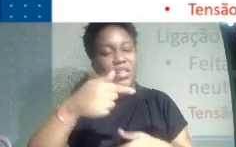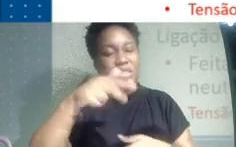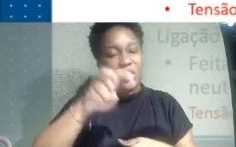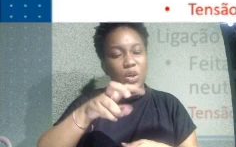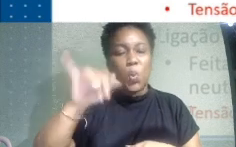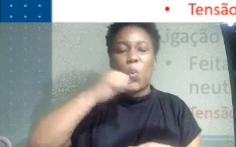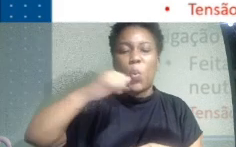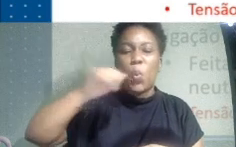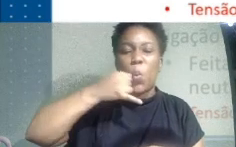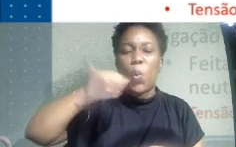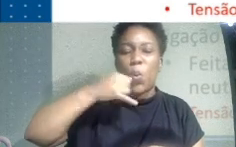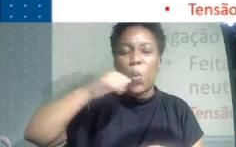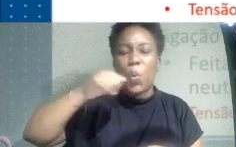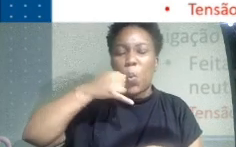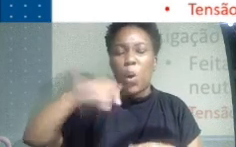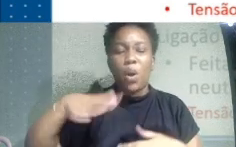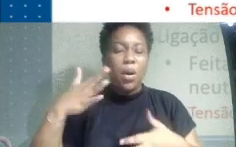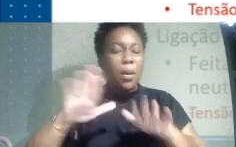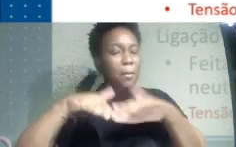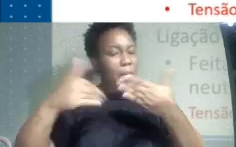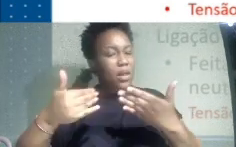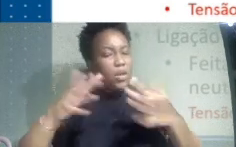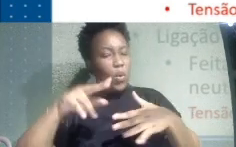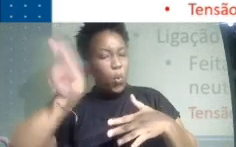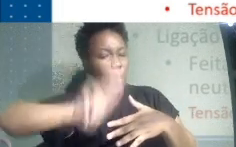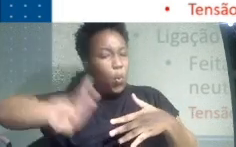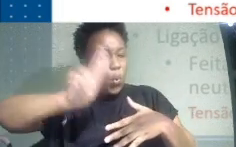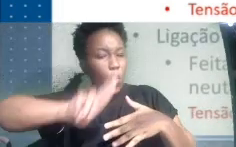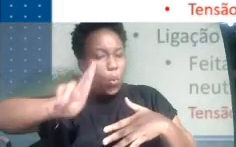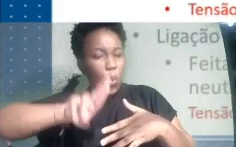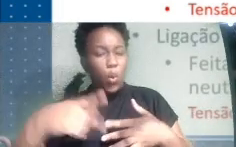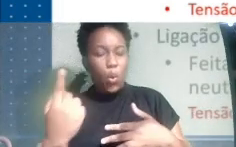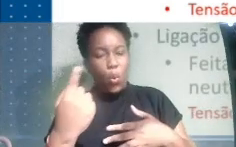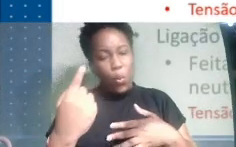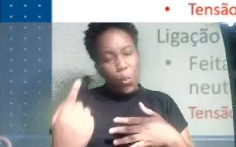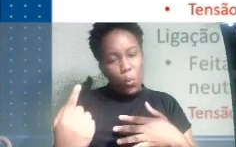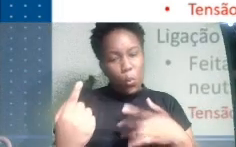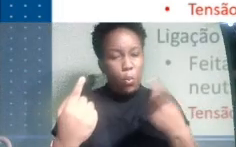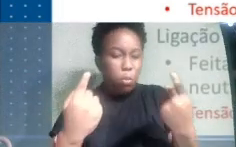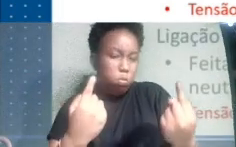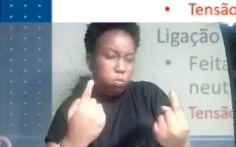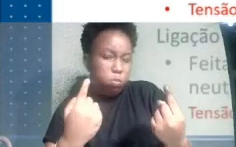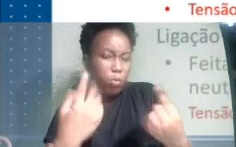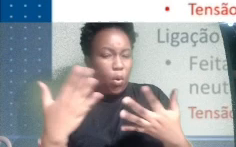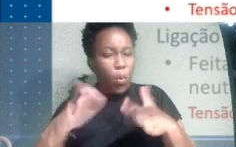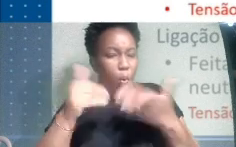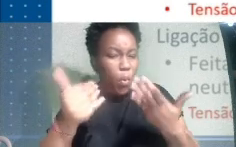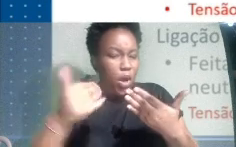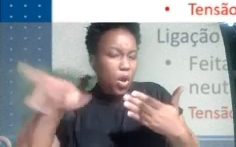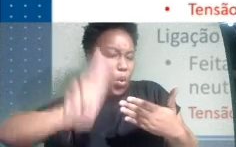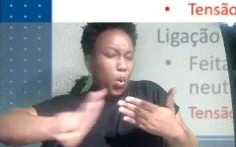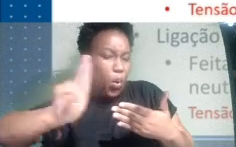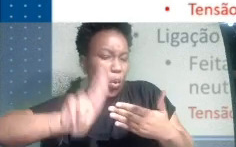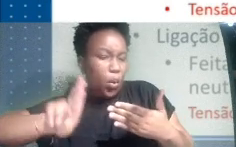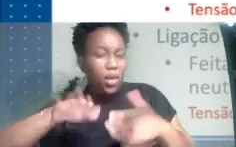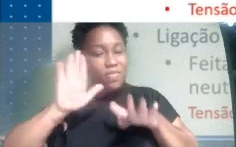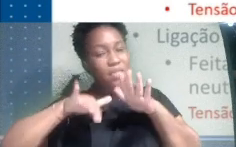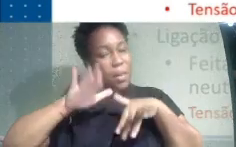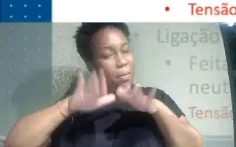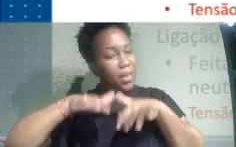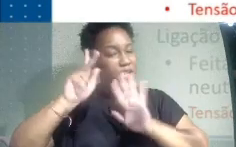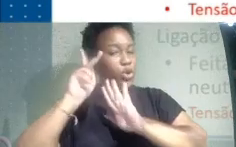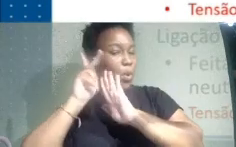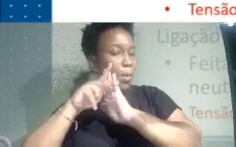perguntar assim para mim, Renan, mas quando que eu utilizo um, quando que eu utilizo o outro? Vai depender, pessoal, do projeto.